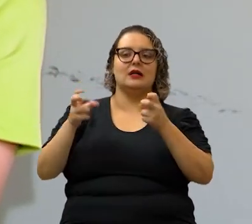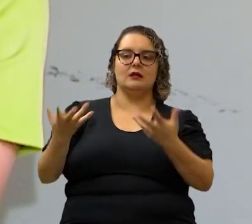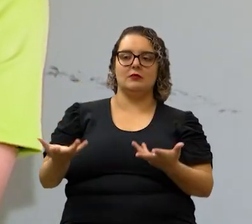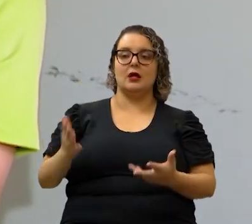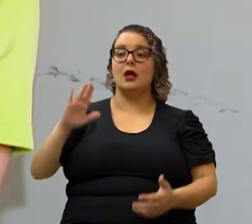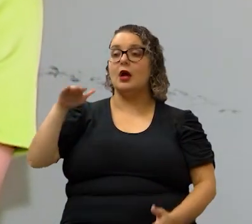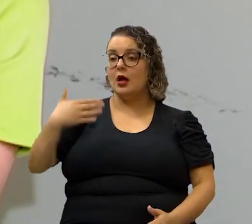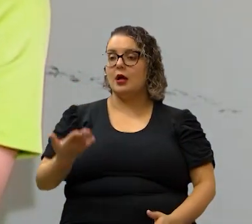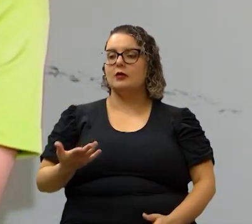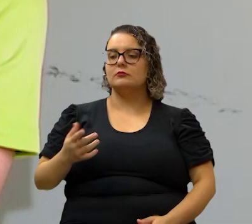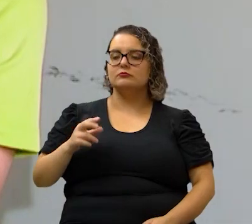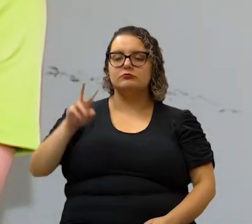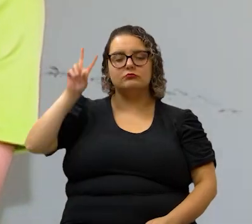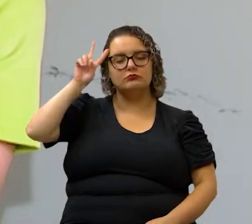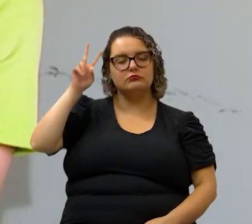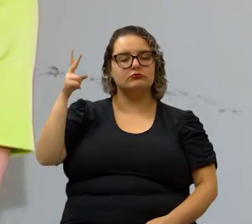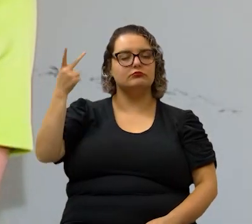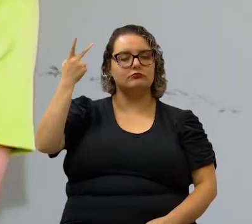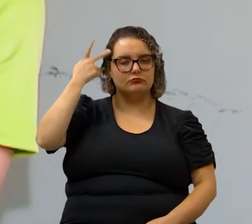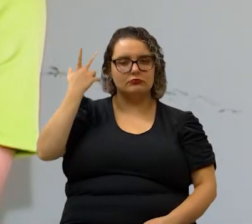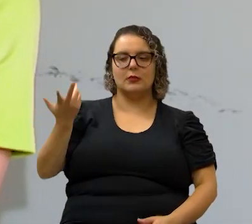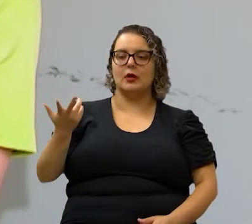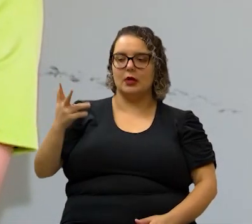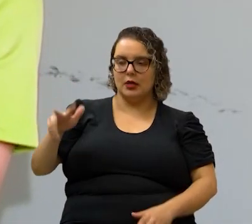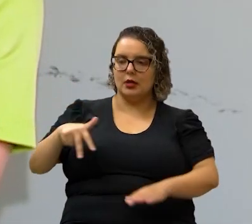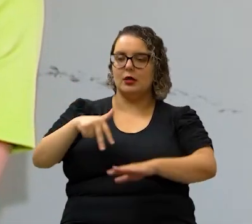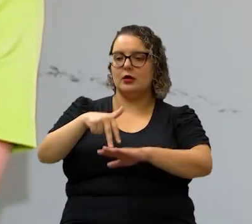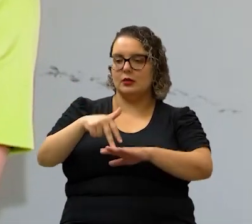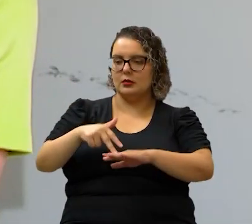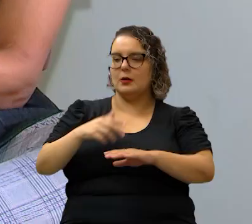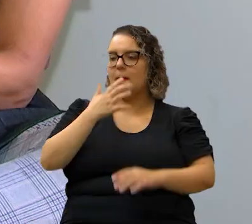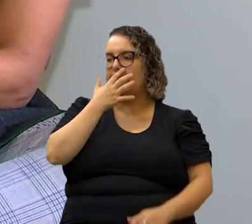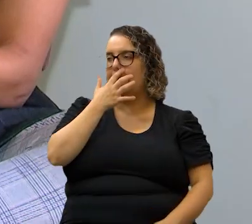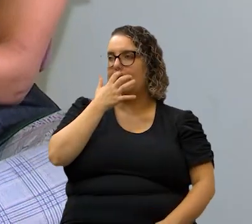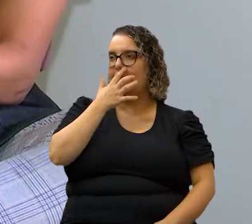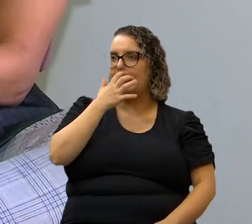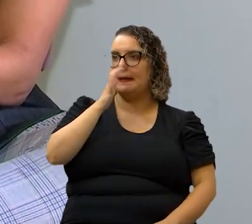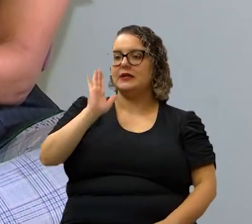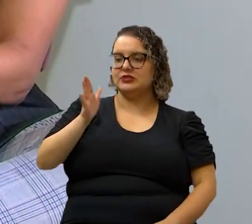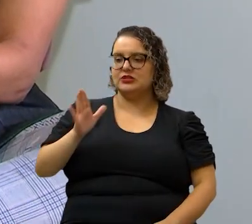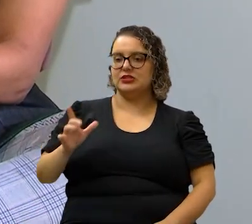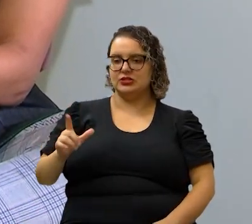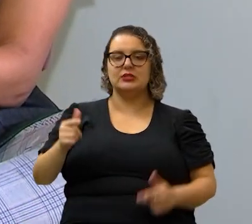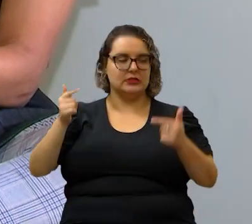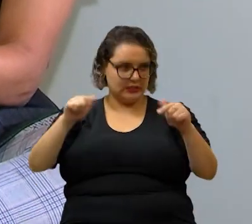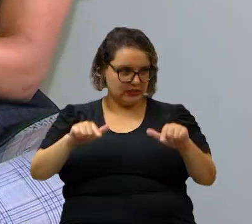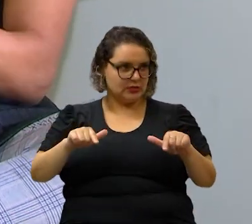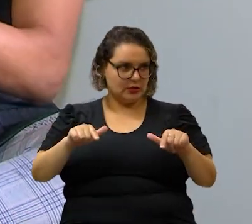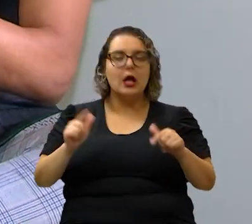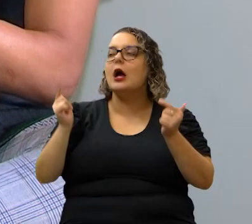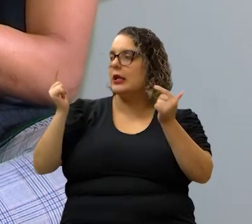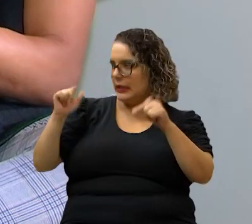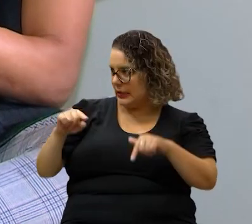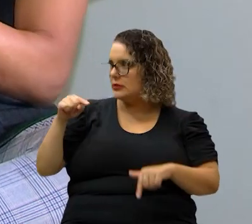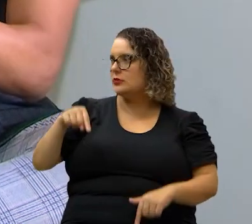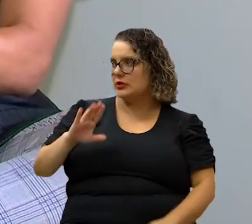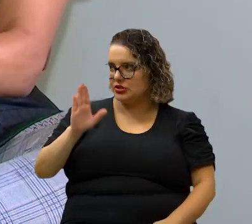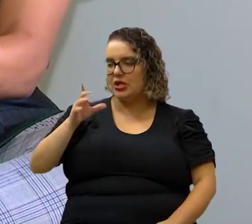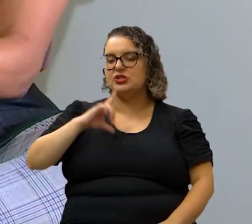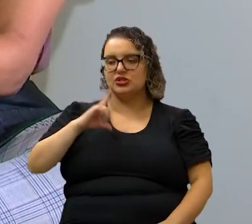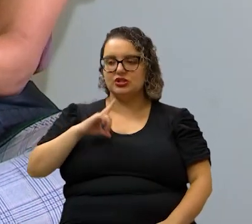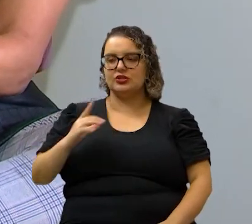identifica. E aí foi quando eu virei a chave e eu assumi um negócio, já existia esse negócio, né, na cidade de Campinas, nesse